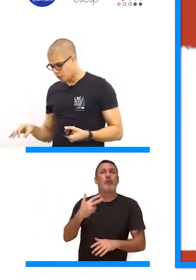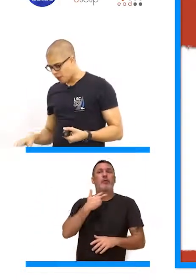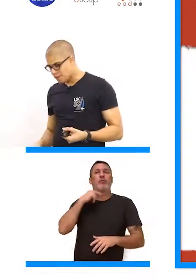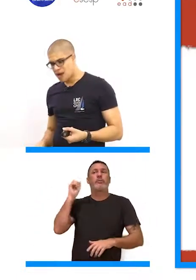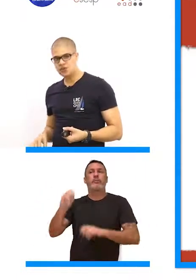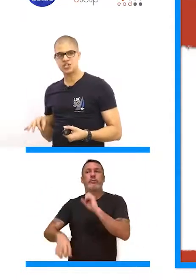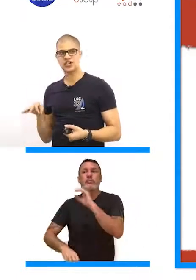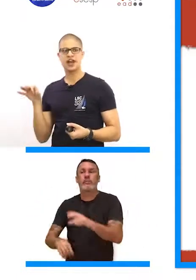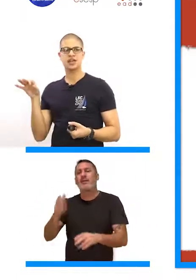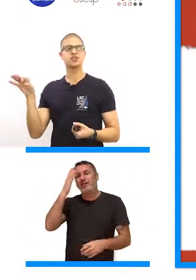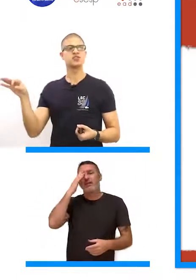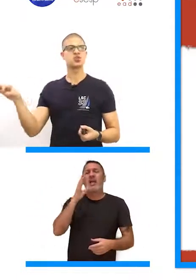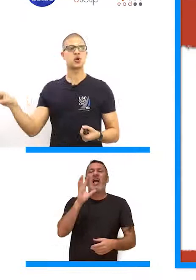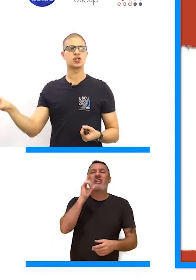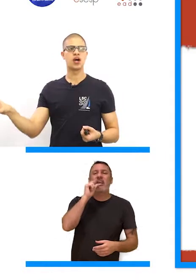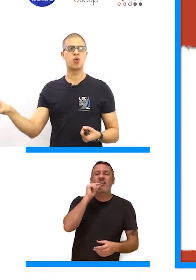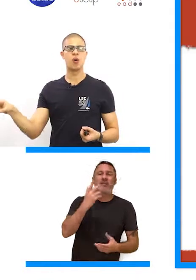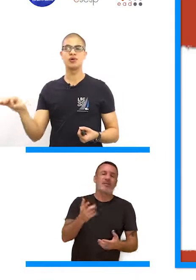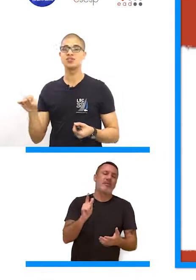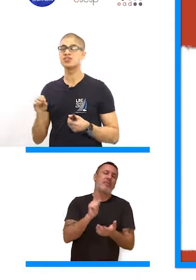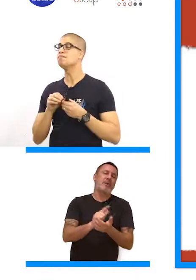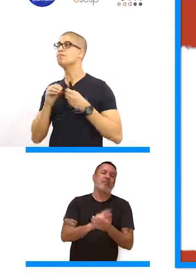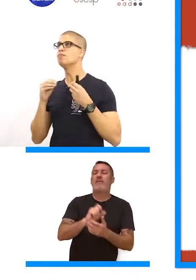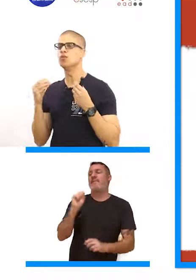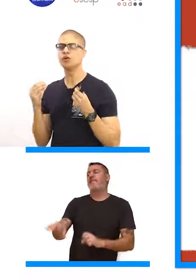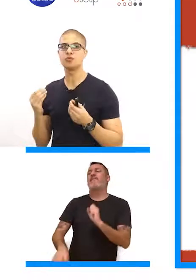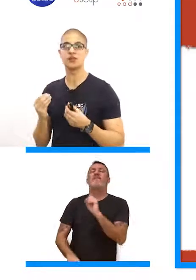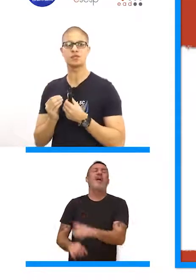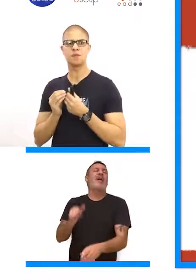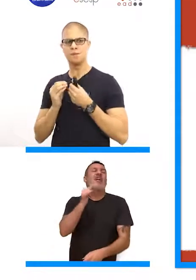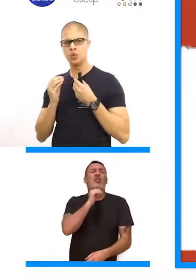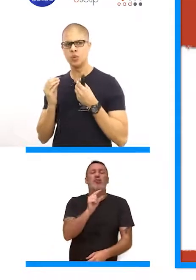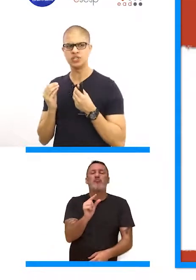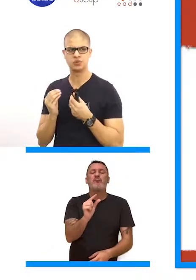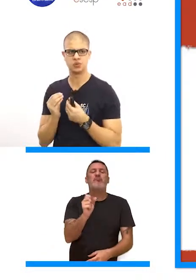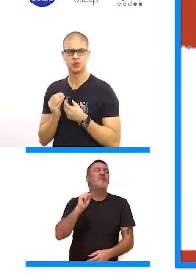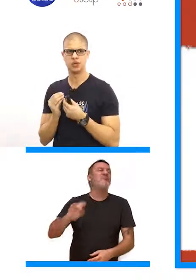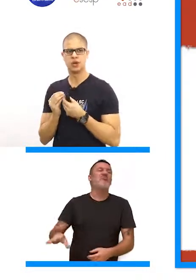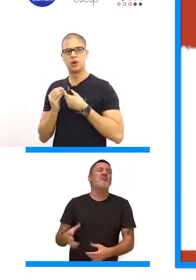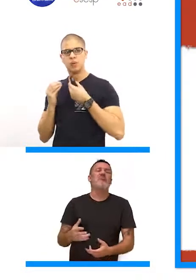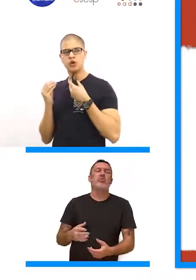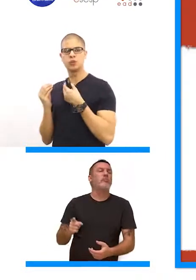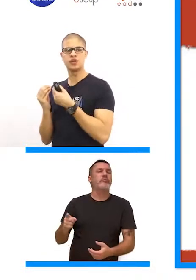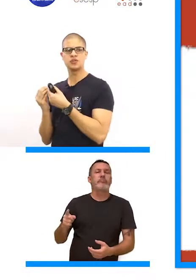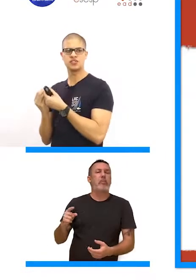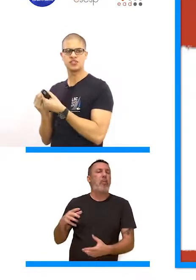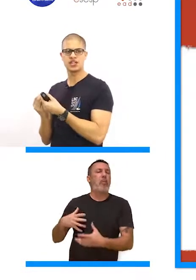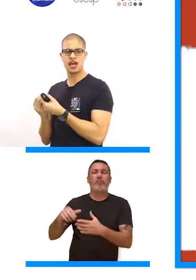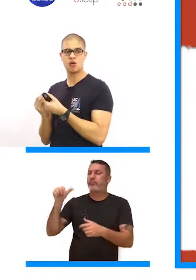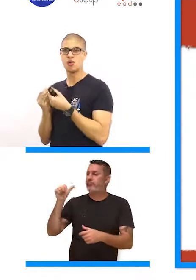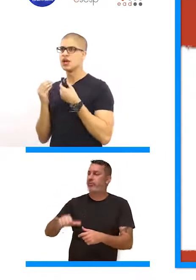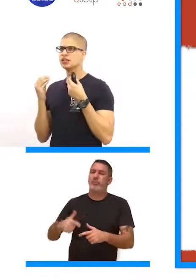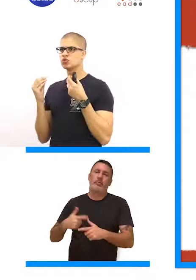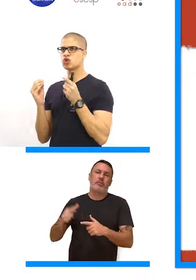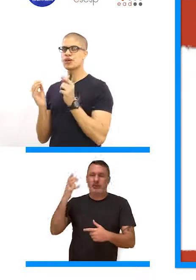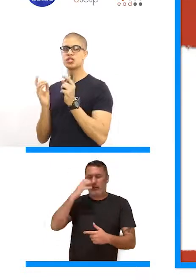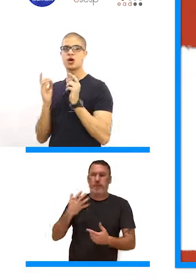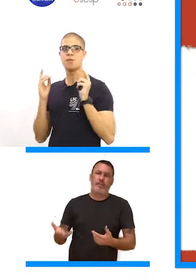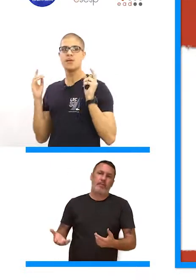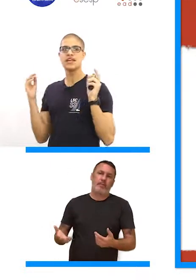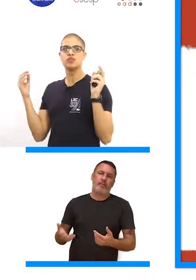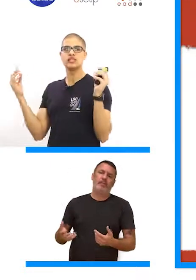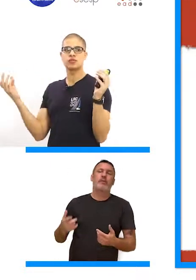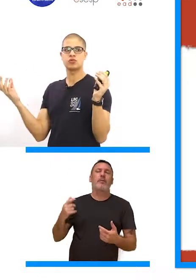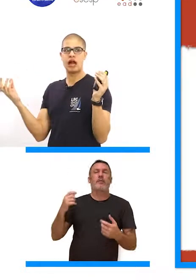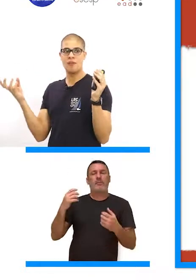que o papel de chiclete que você joga na rua pode ser muito, mas muito prejudicial, não somente